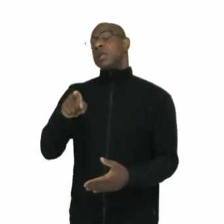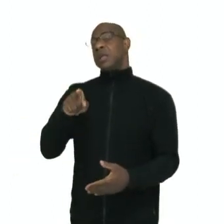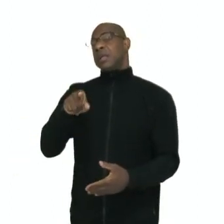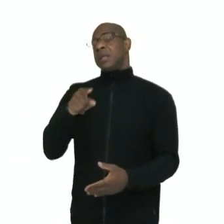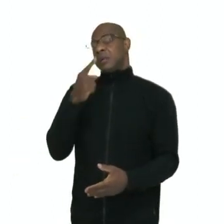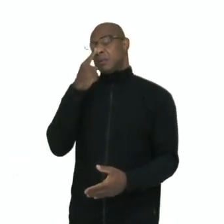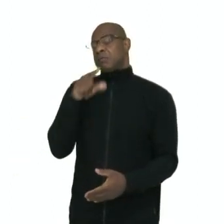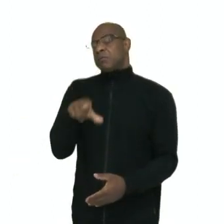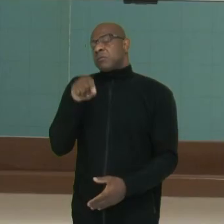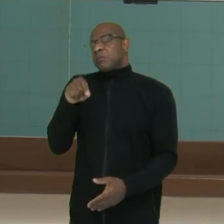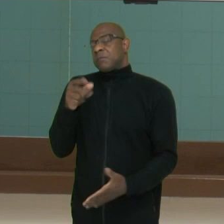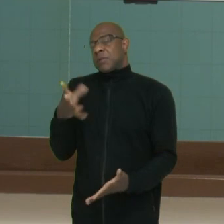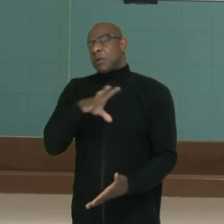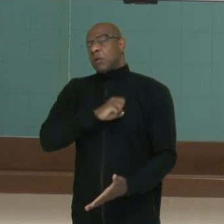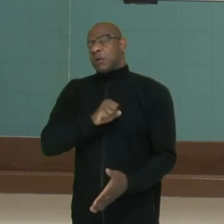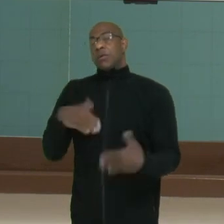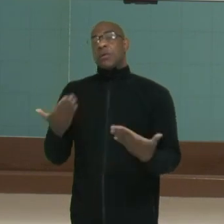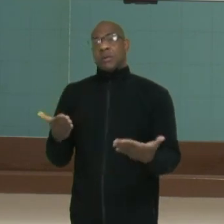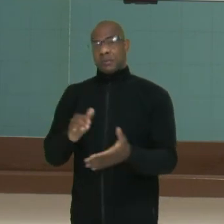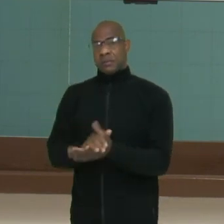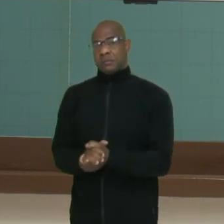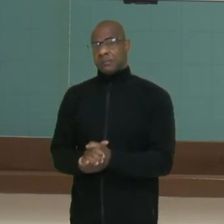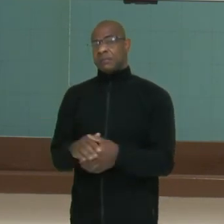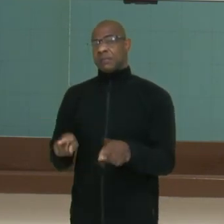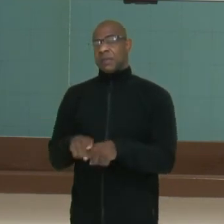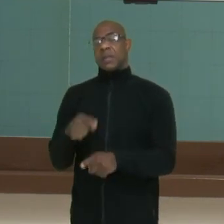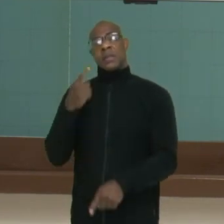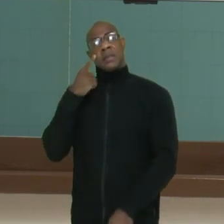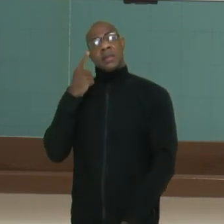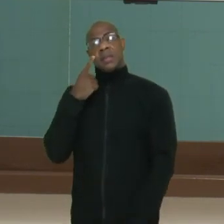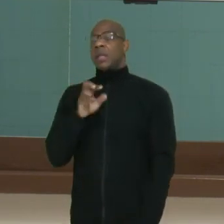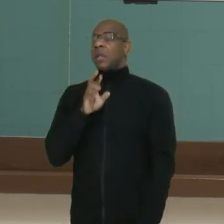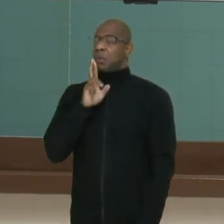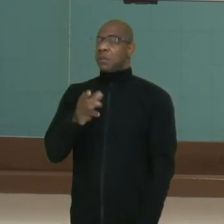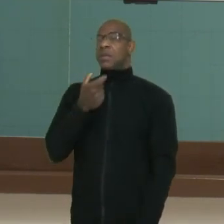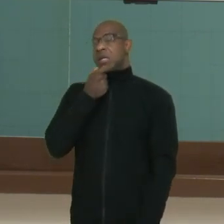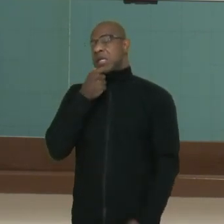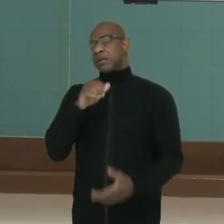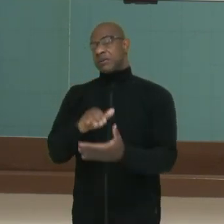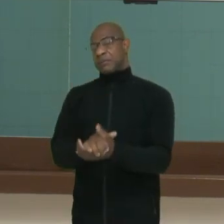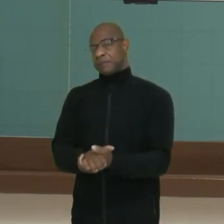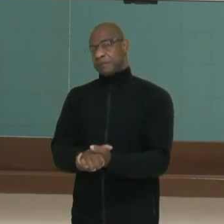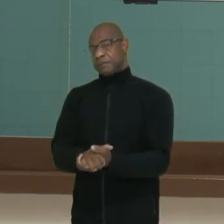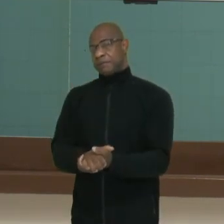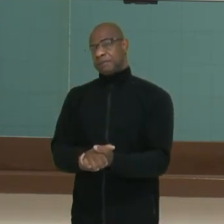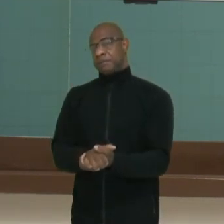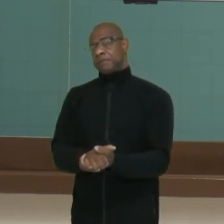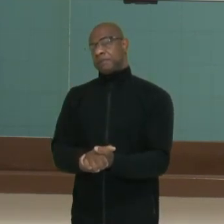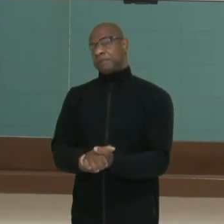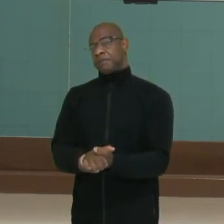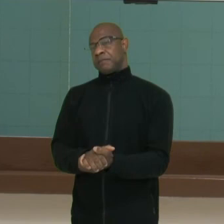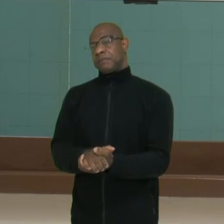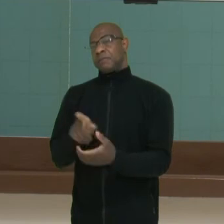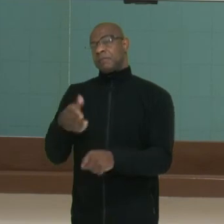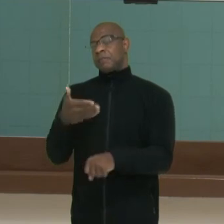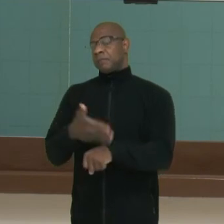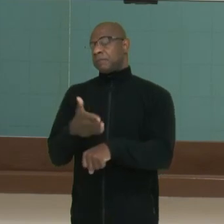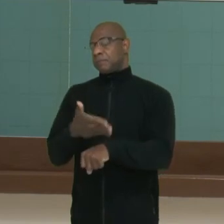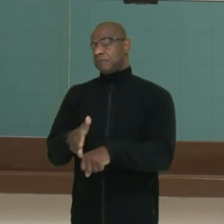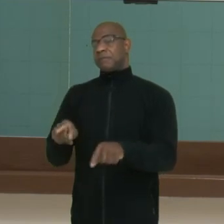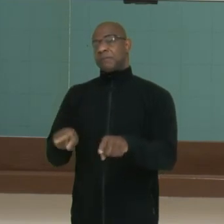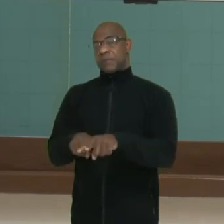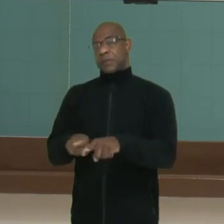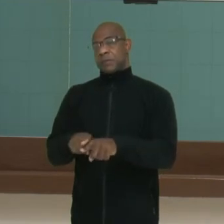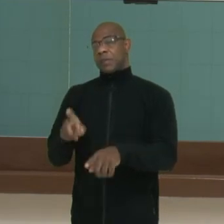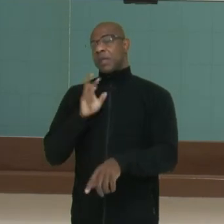favorito da semana? Tente também formular essa resposta em inglês. Assim você vai estar treinando, né,